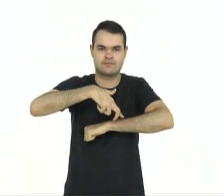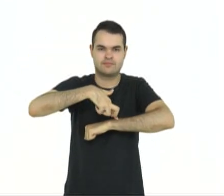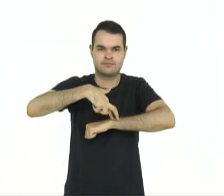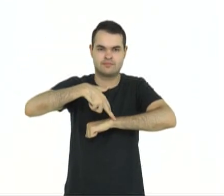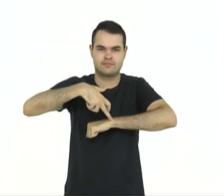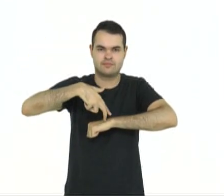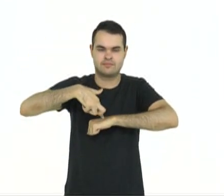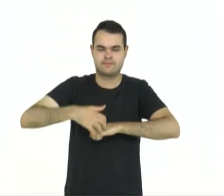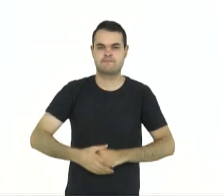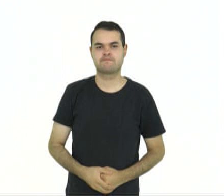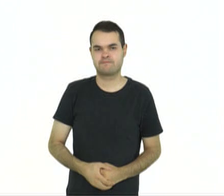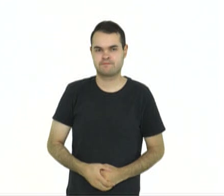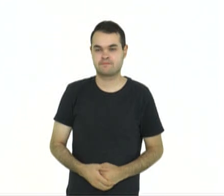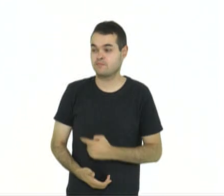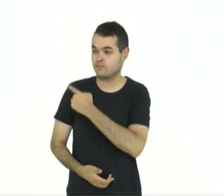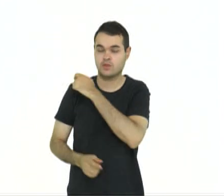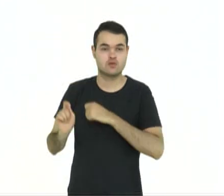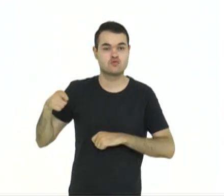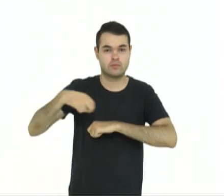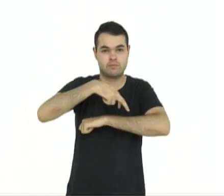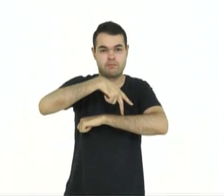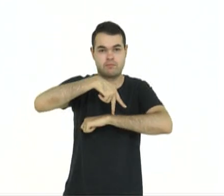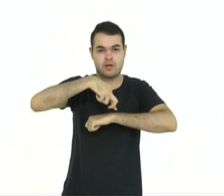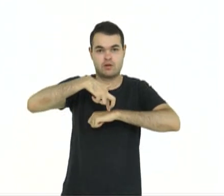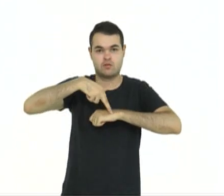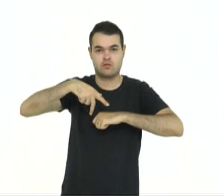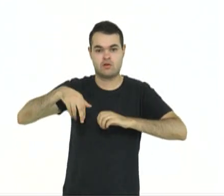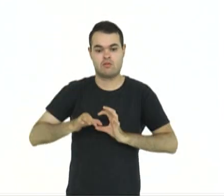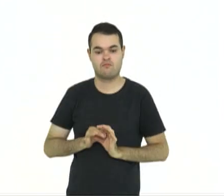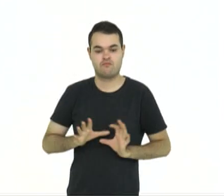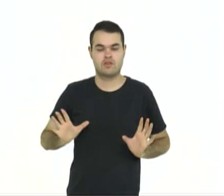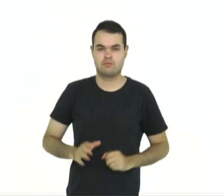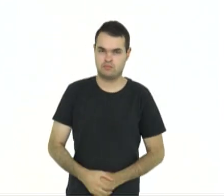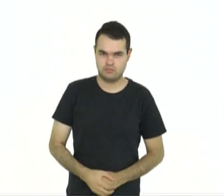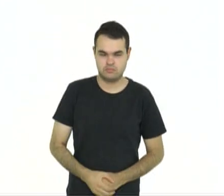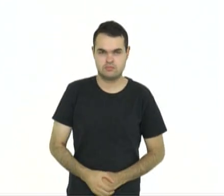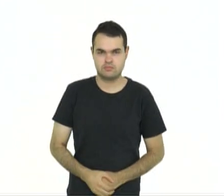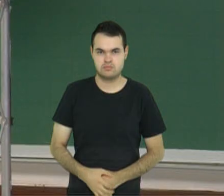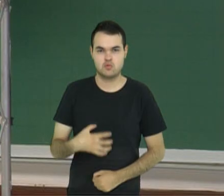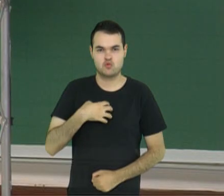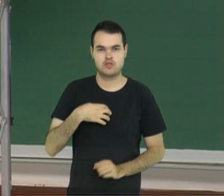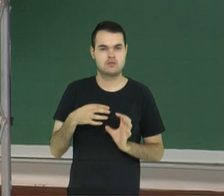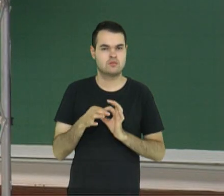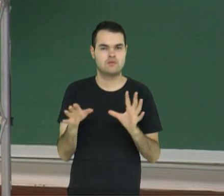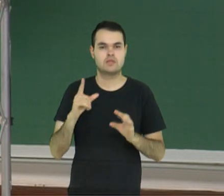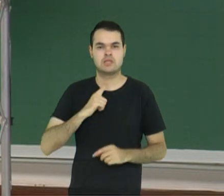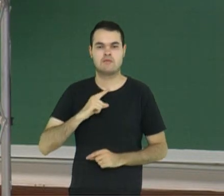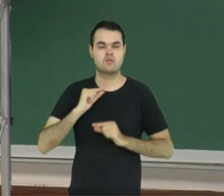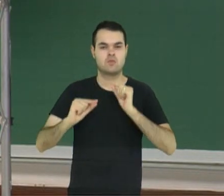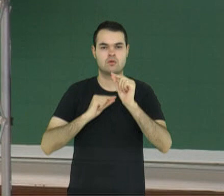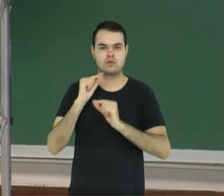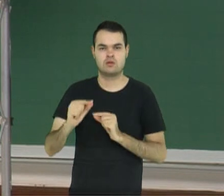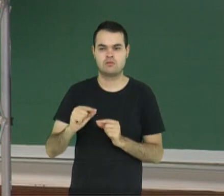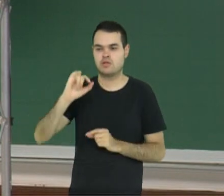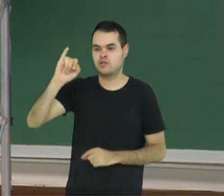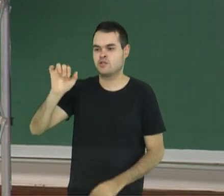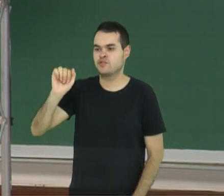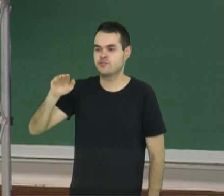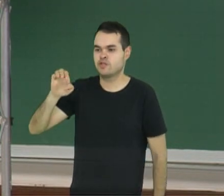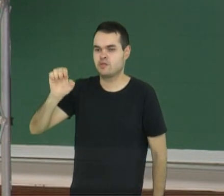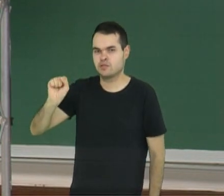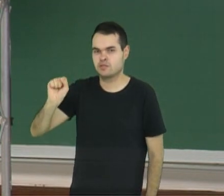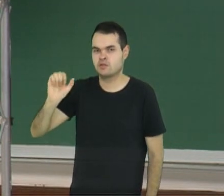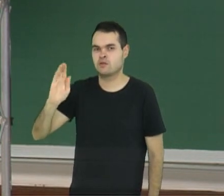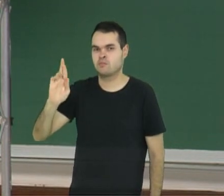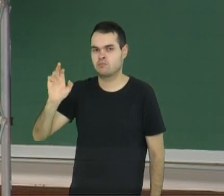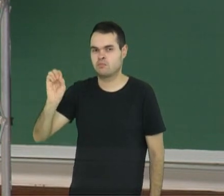Jackson. Falando sobre ele, Michael Jackson, ele usou o freestyle, mas olha que interessante, gente. Ele teve James Brown de influência,